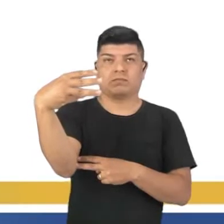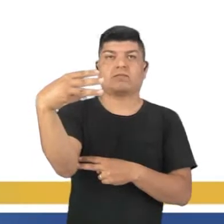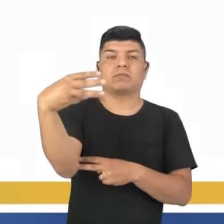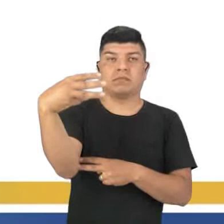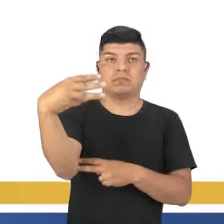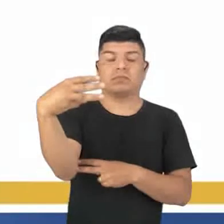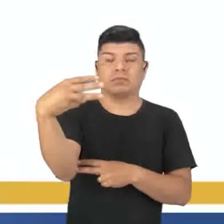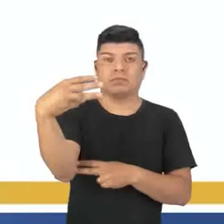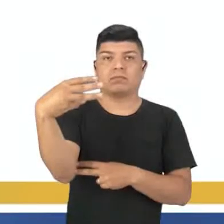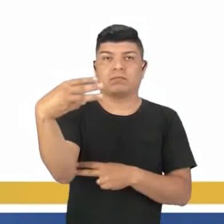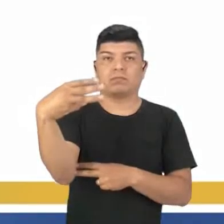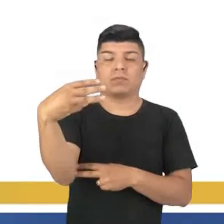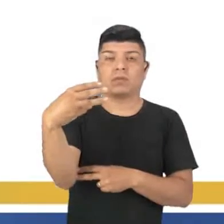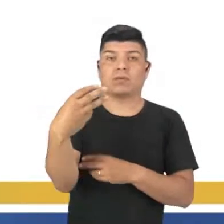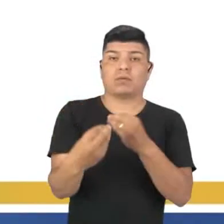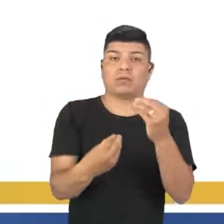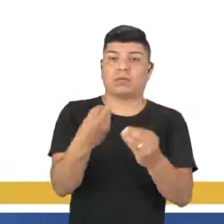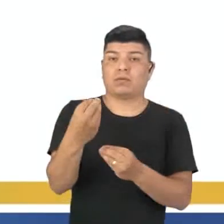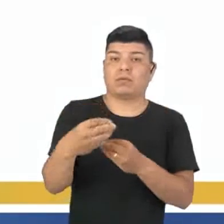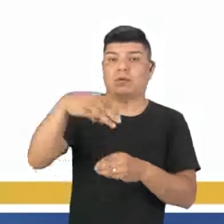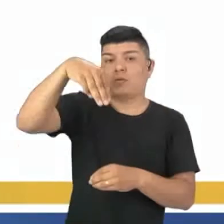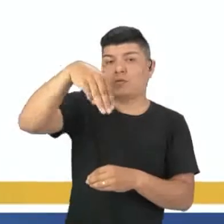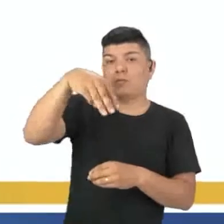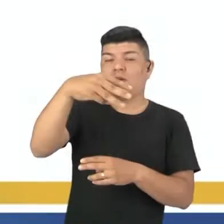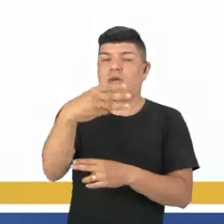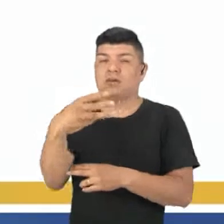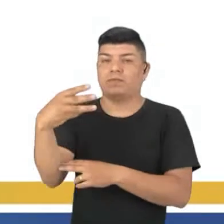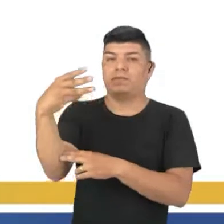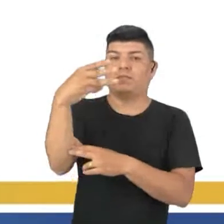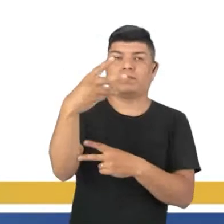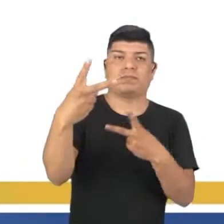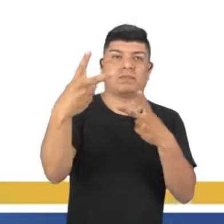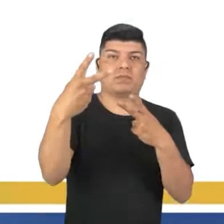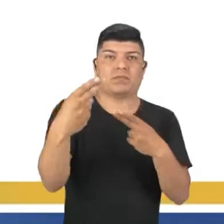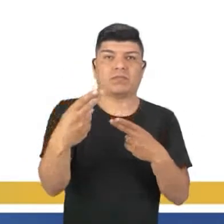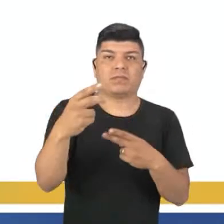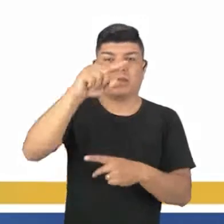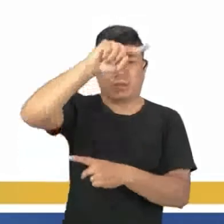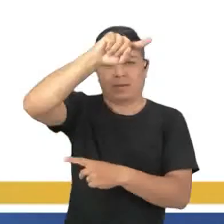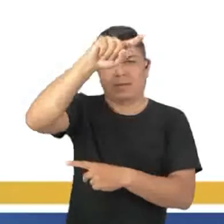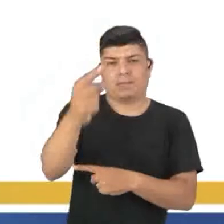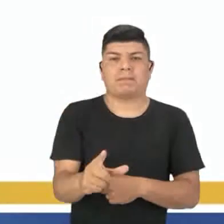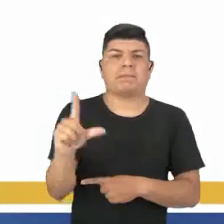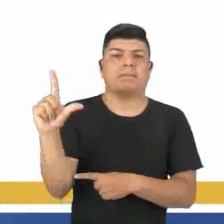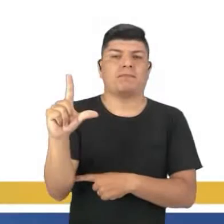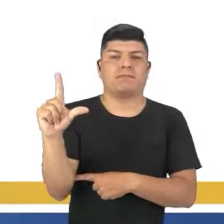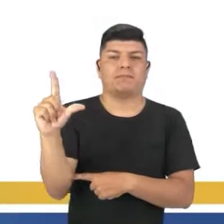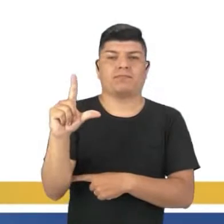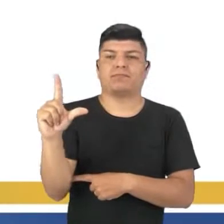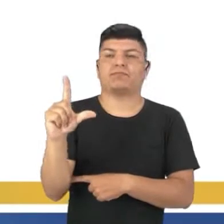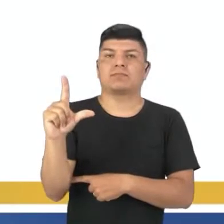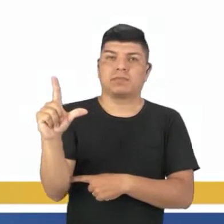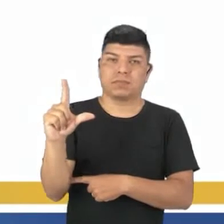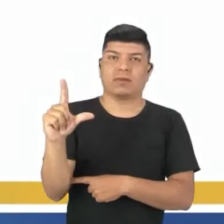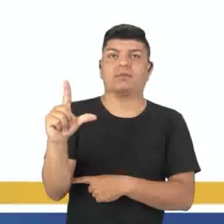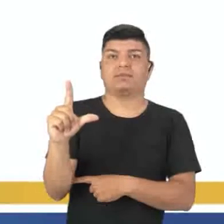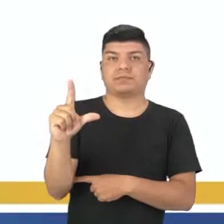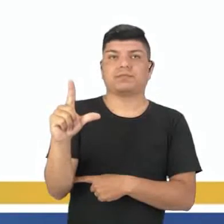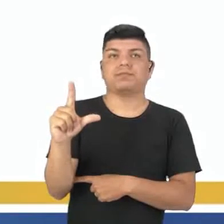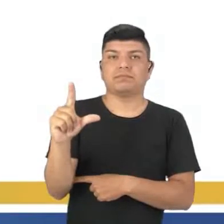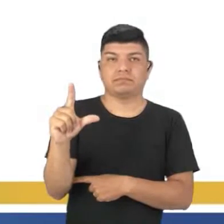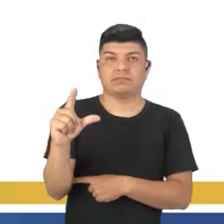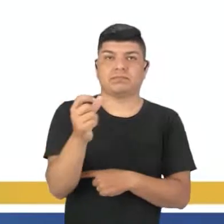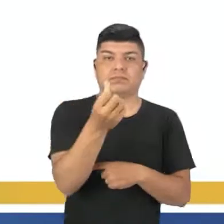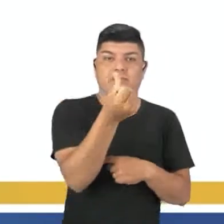Então, como 1 metro cúbico, né, é igual a 1.000 litros, a gente vai fazer essa conversão aí.